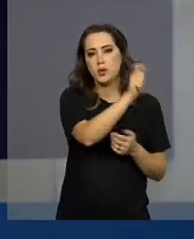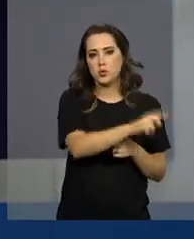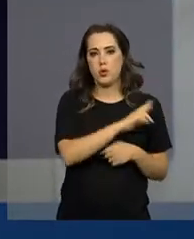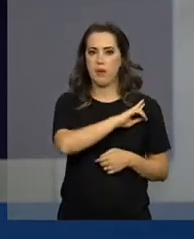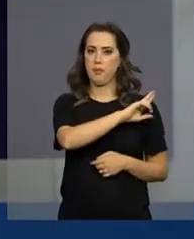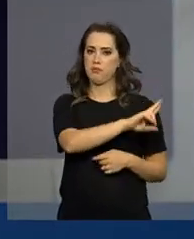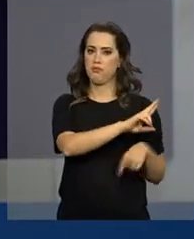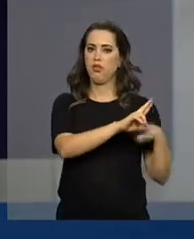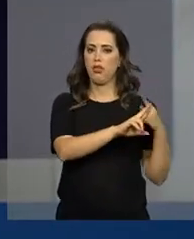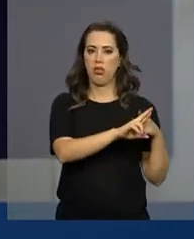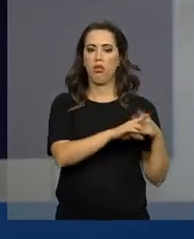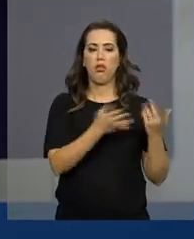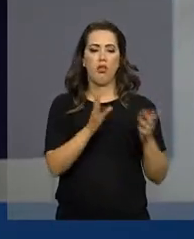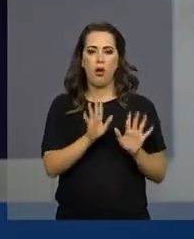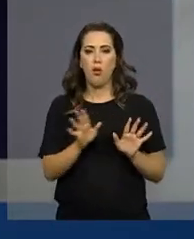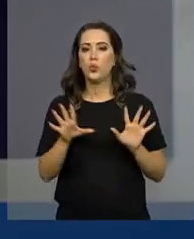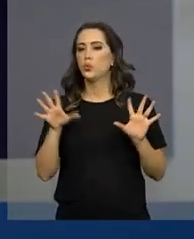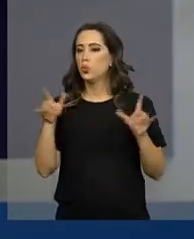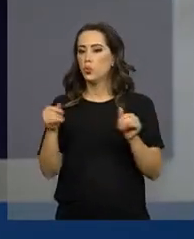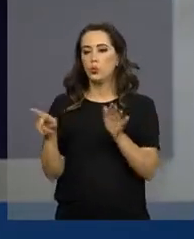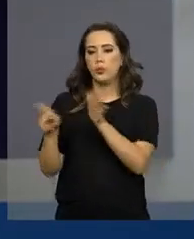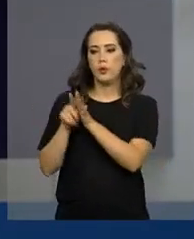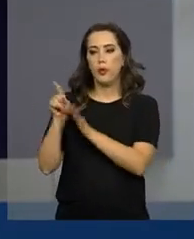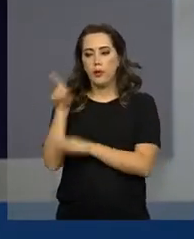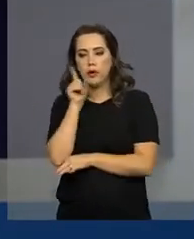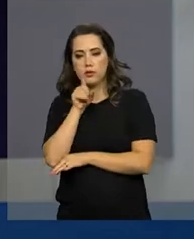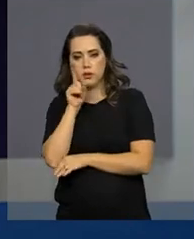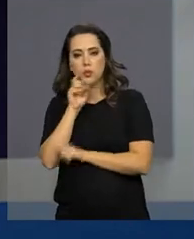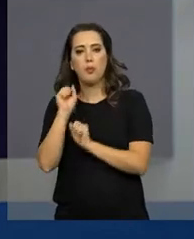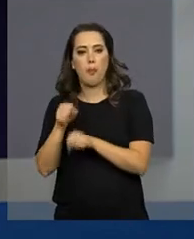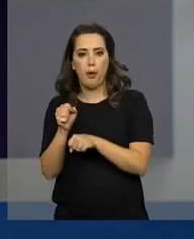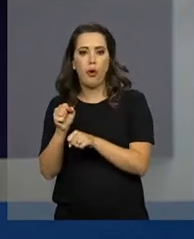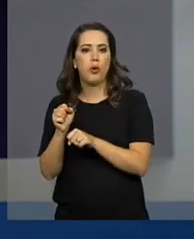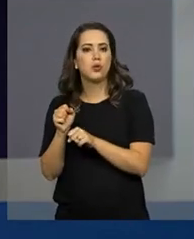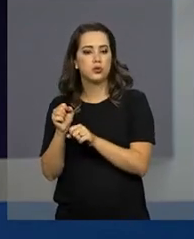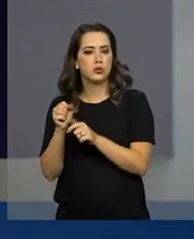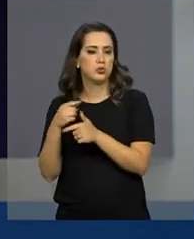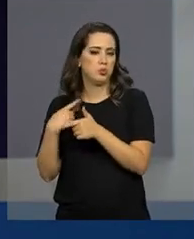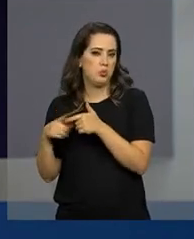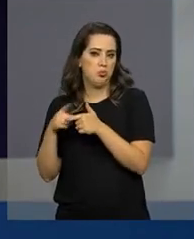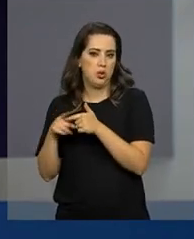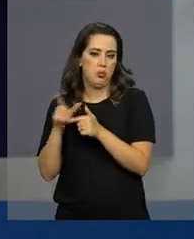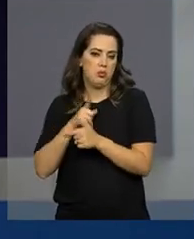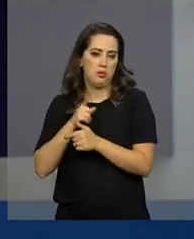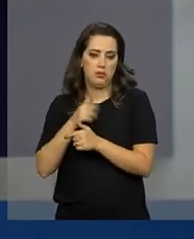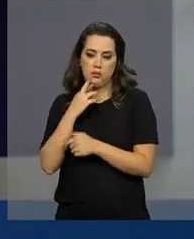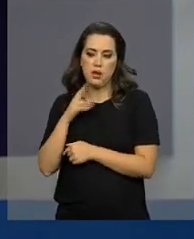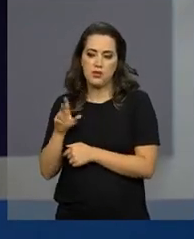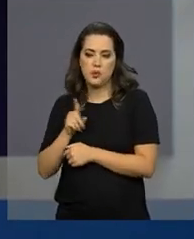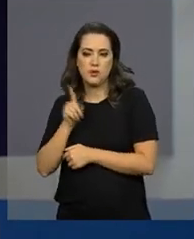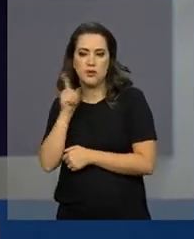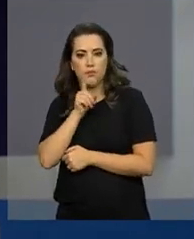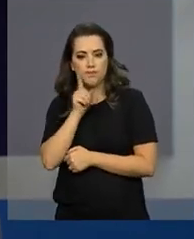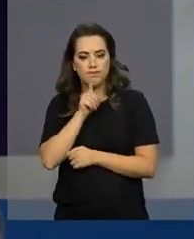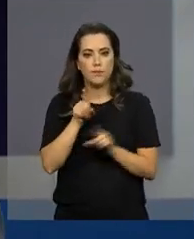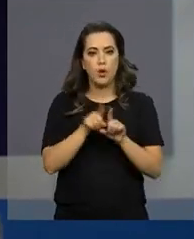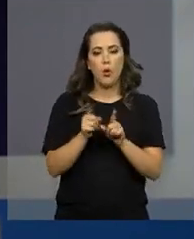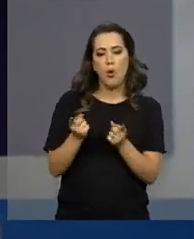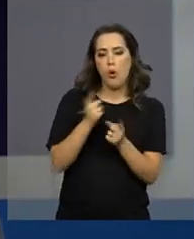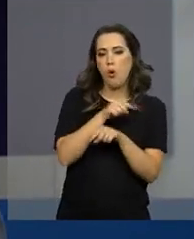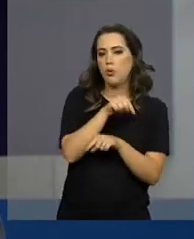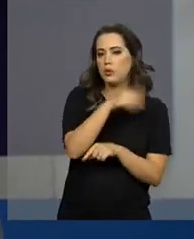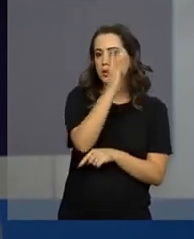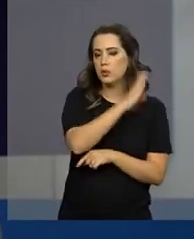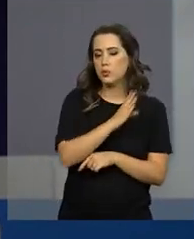próprio trabalhador no Serviço de Previdência Social dos Estados Unidos. A regra também vale para os norte-americanos que vivem ou